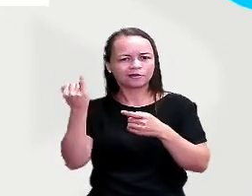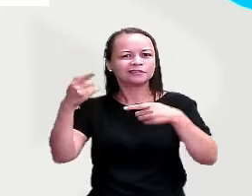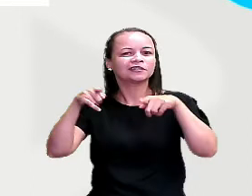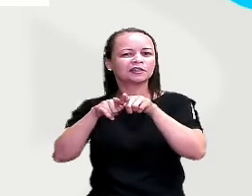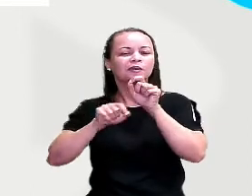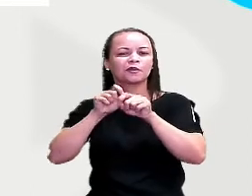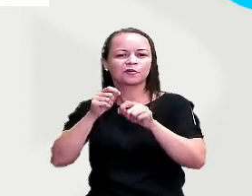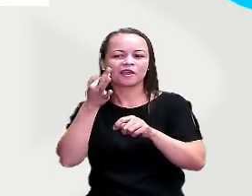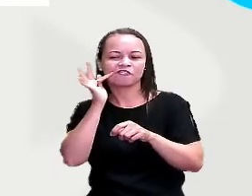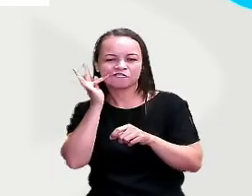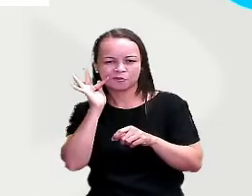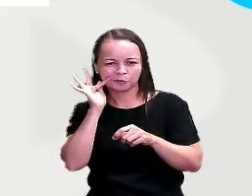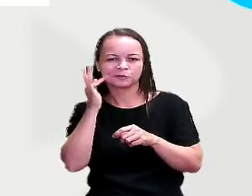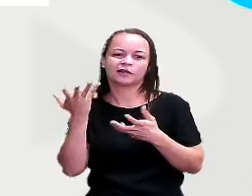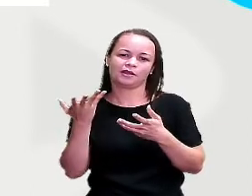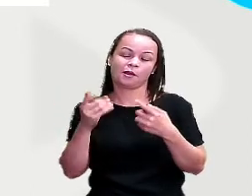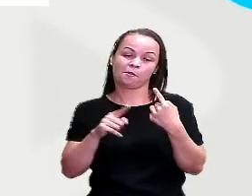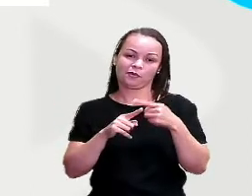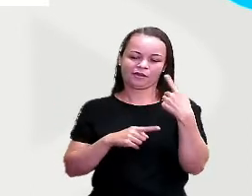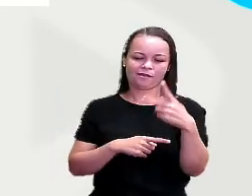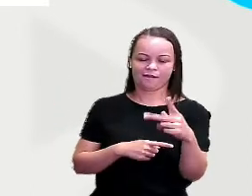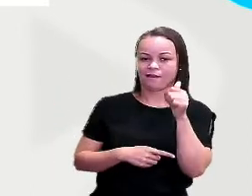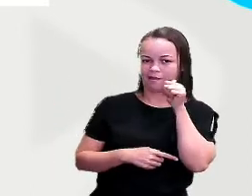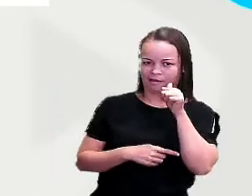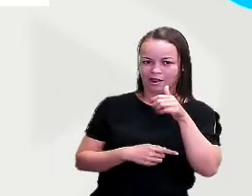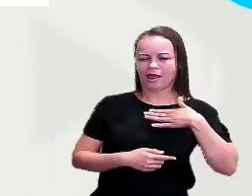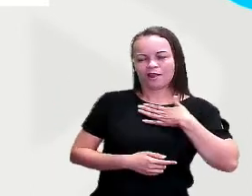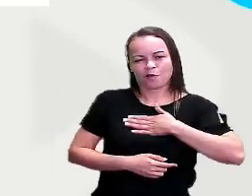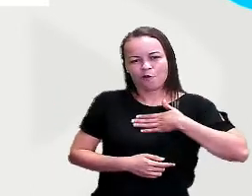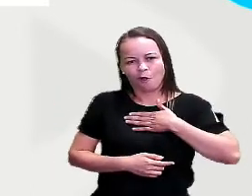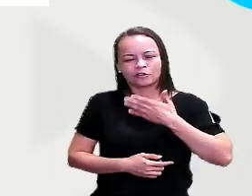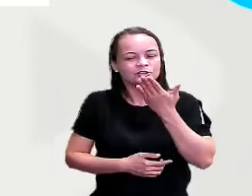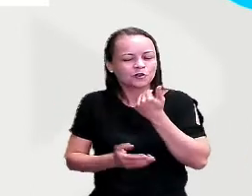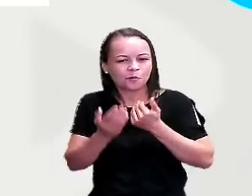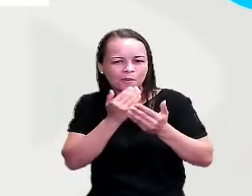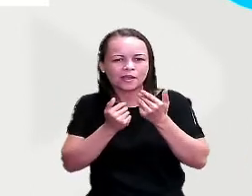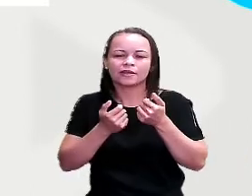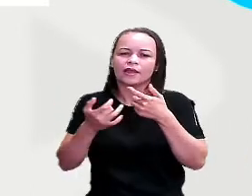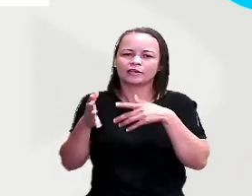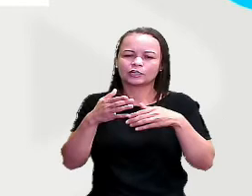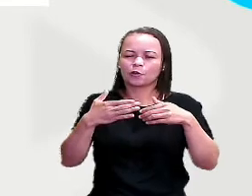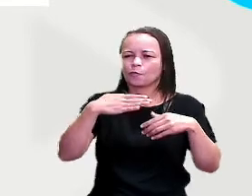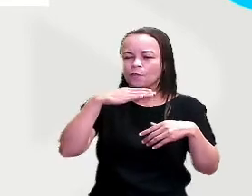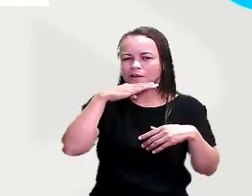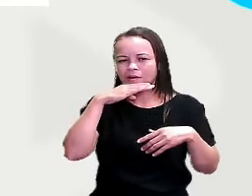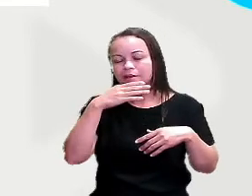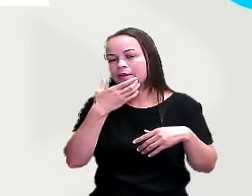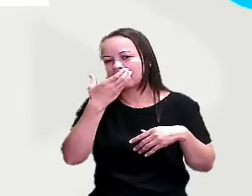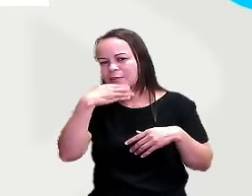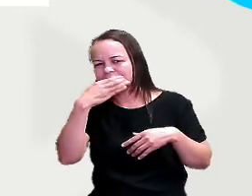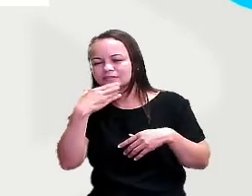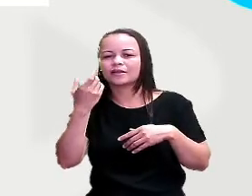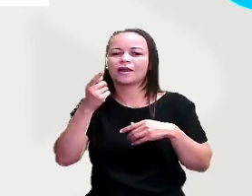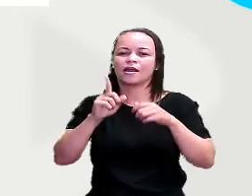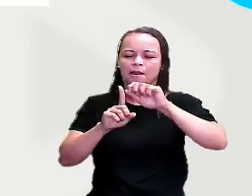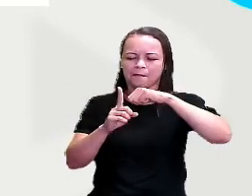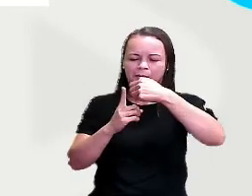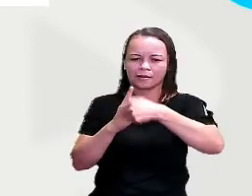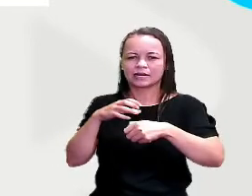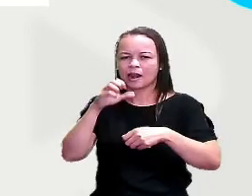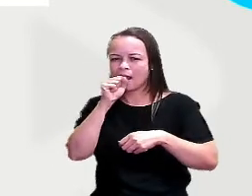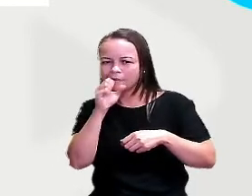muito de comer, para ela é uma boa ali estar comendo uma maçã, uma banana, uma goiaba e outras frutas que vêm dessas